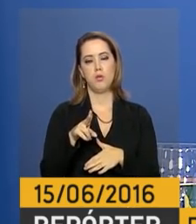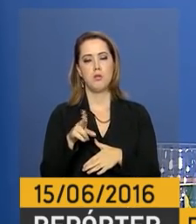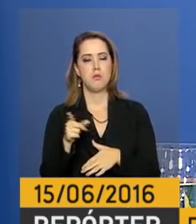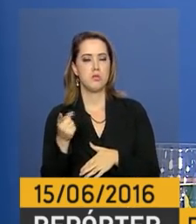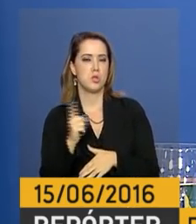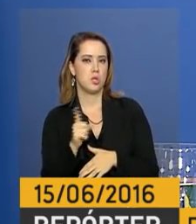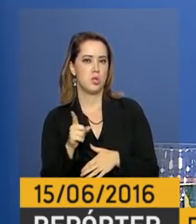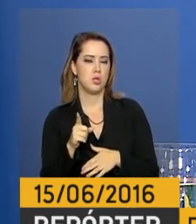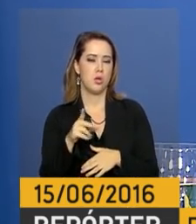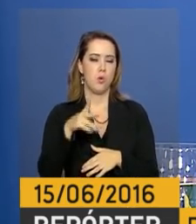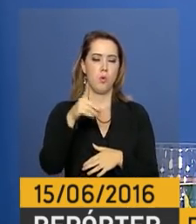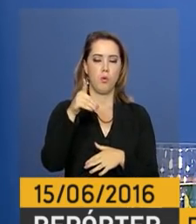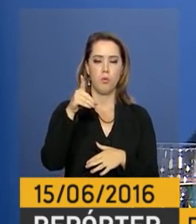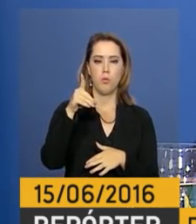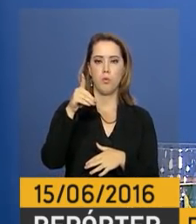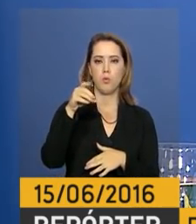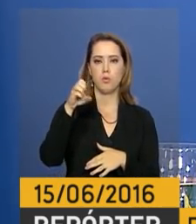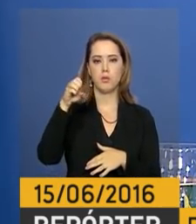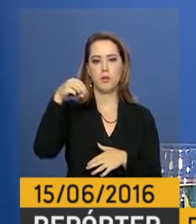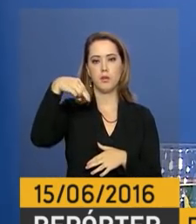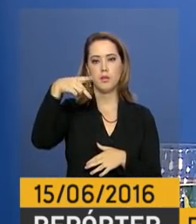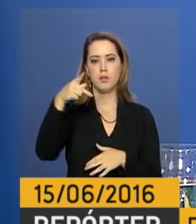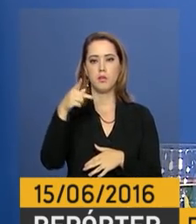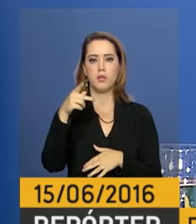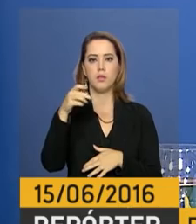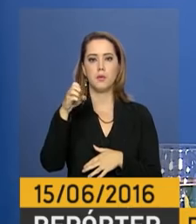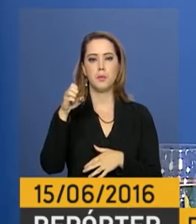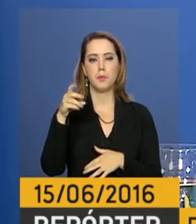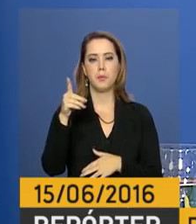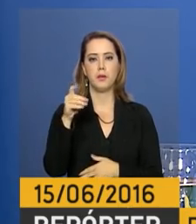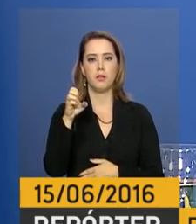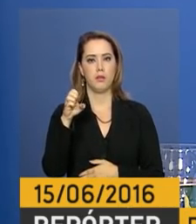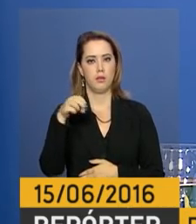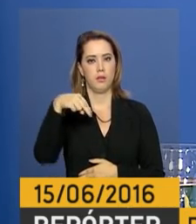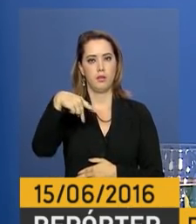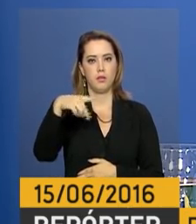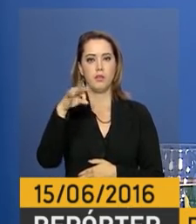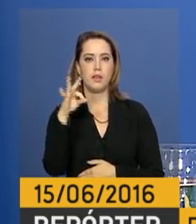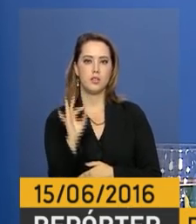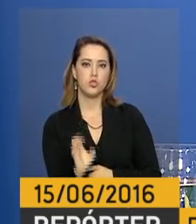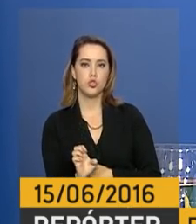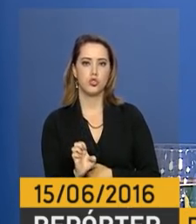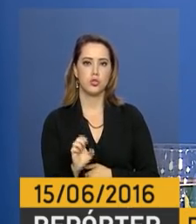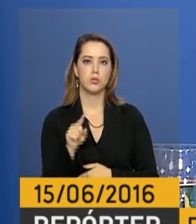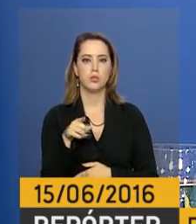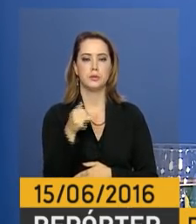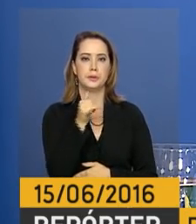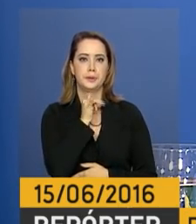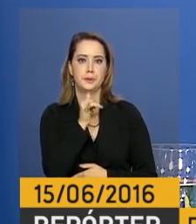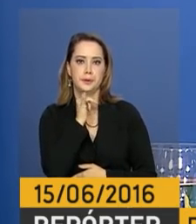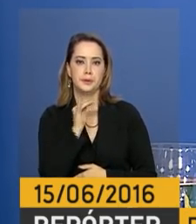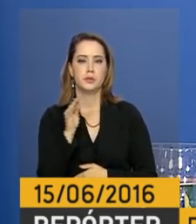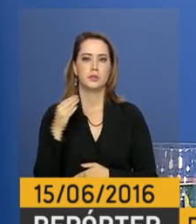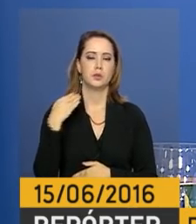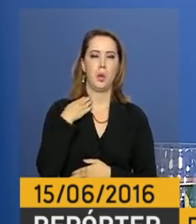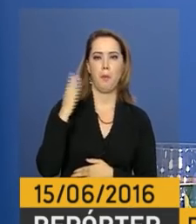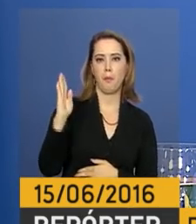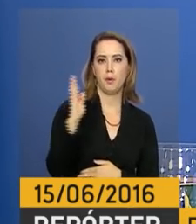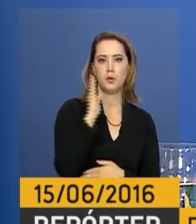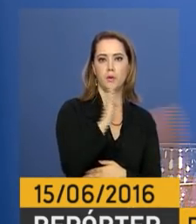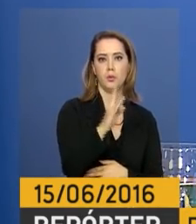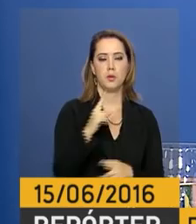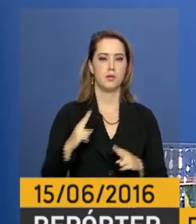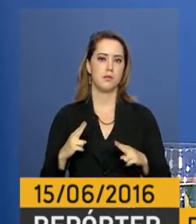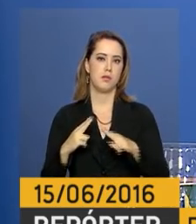não dependente? É a grande maioria das estatais, o Banco do Brasil, a Caixa Econômica, a Petrobras, etc., são